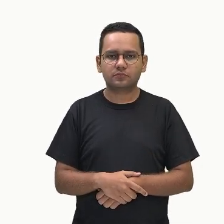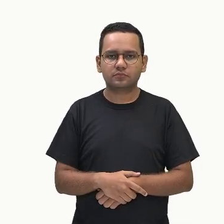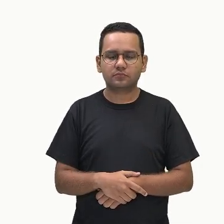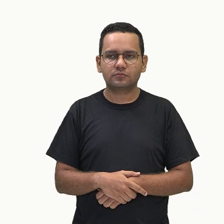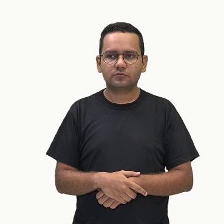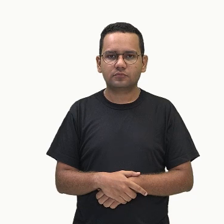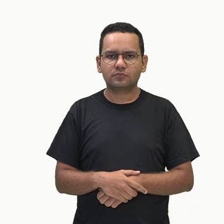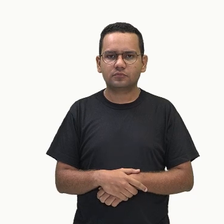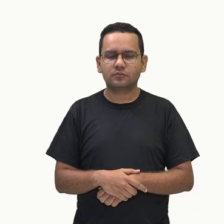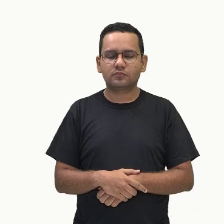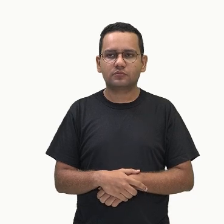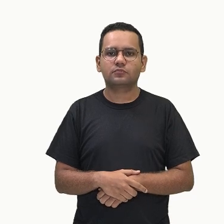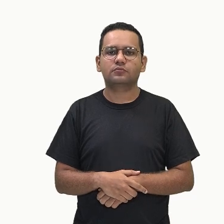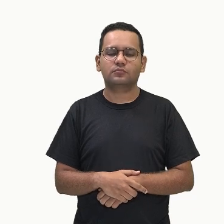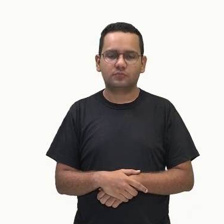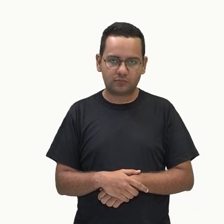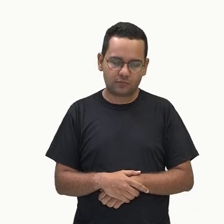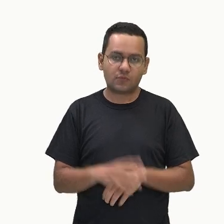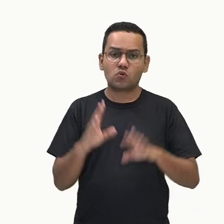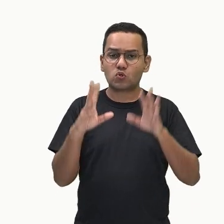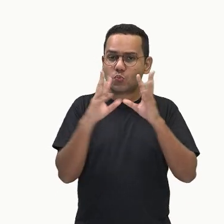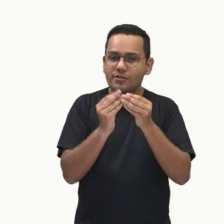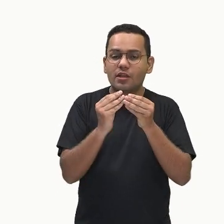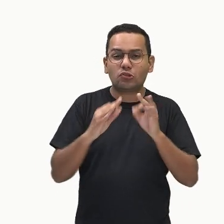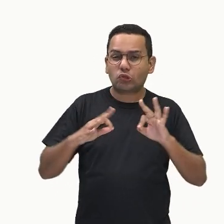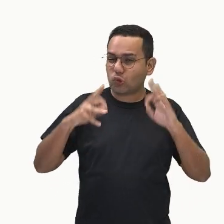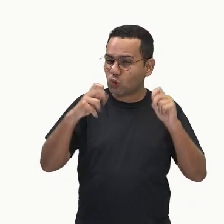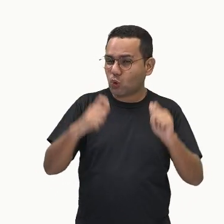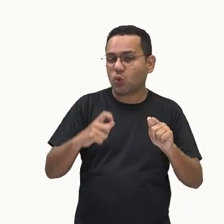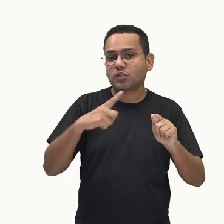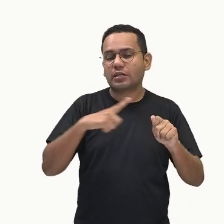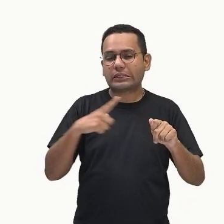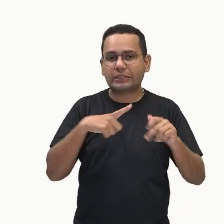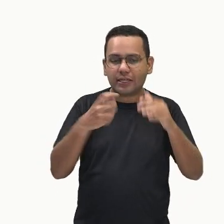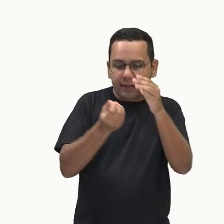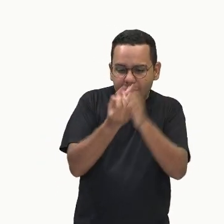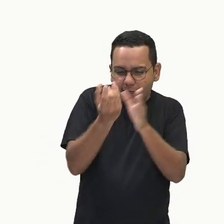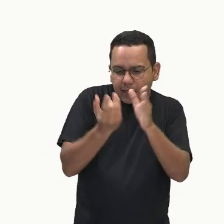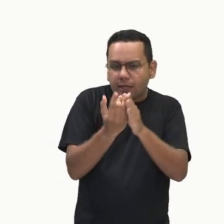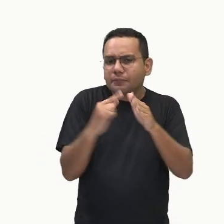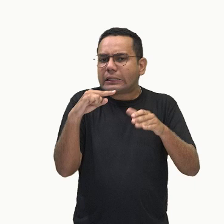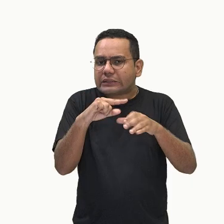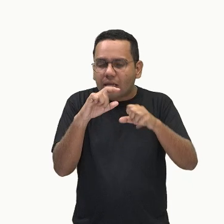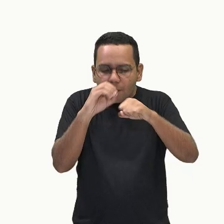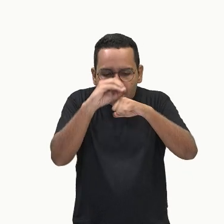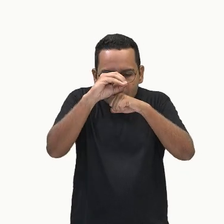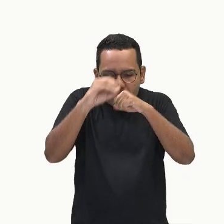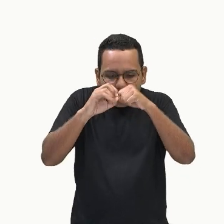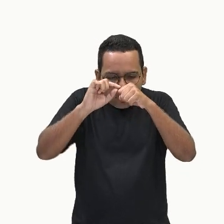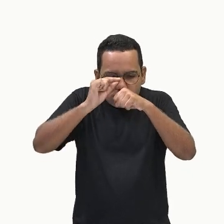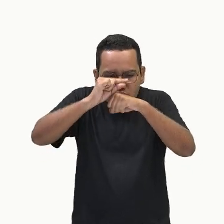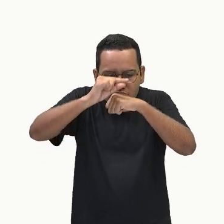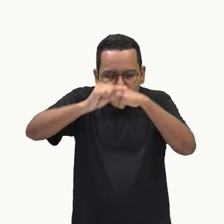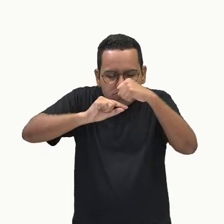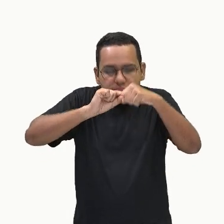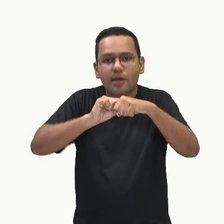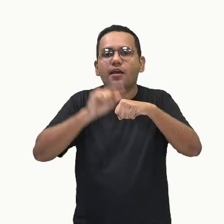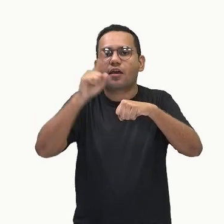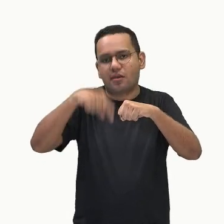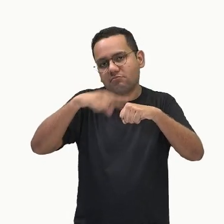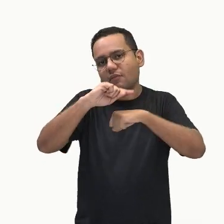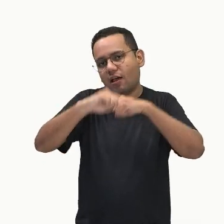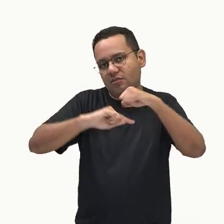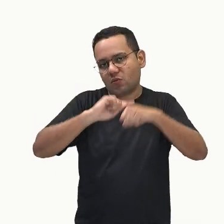formadas por pequenas partículas, que eram chamadas de átomos. E os